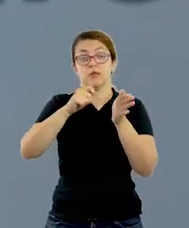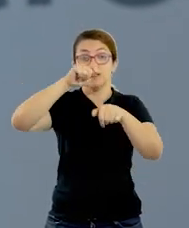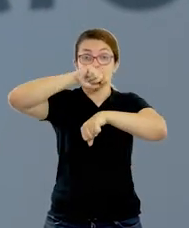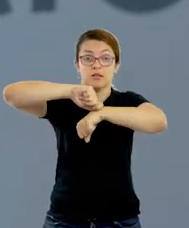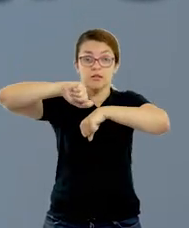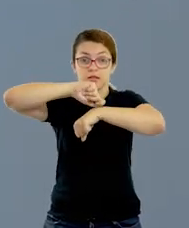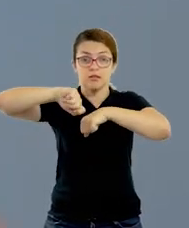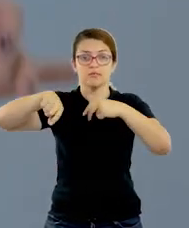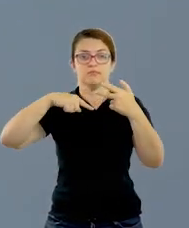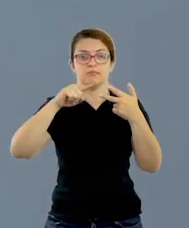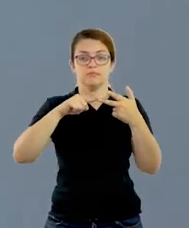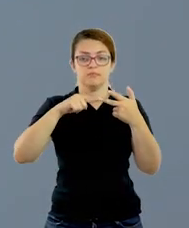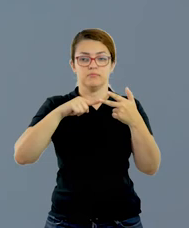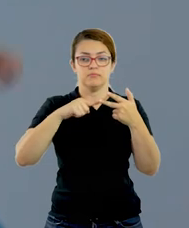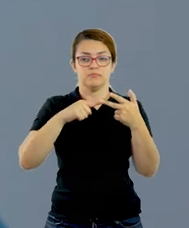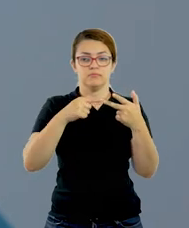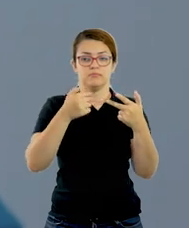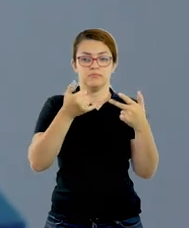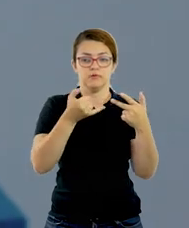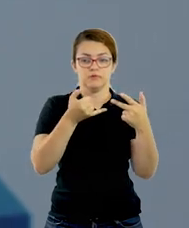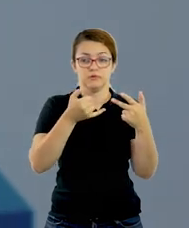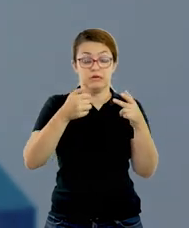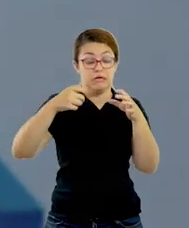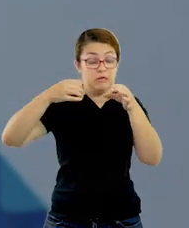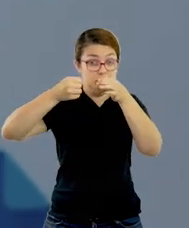lâmina caneca